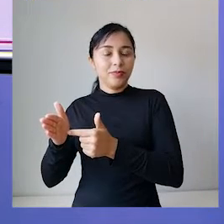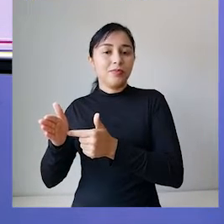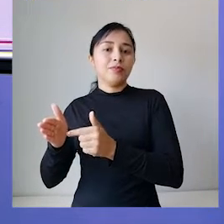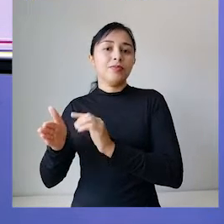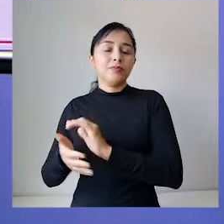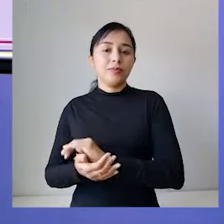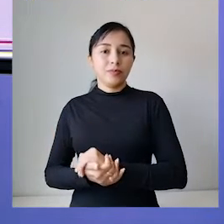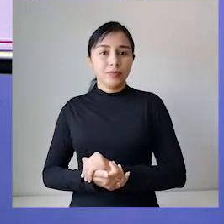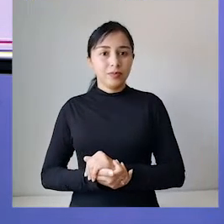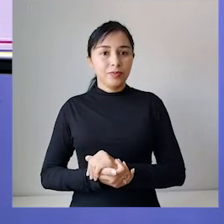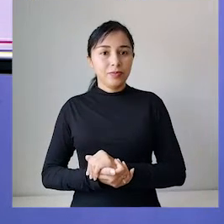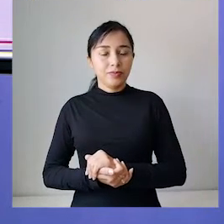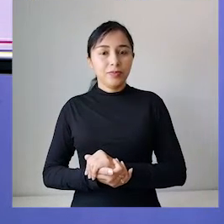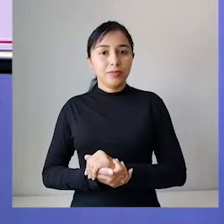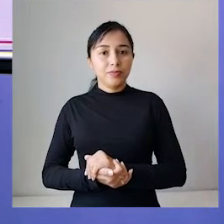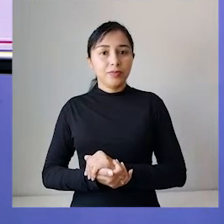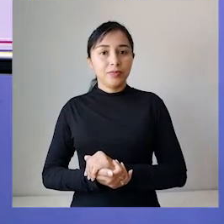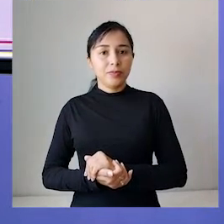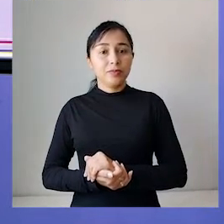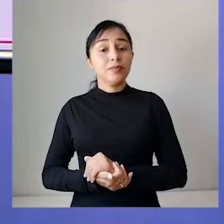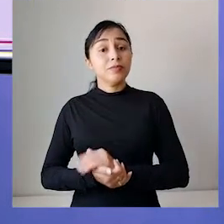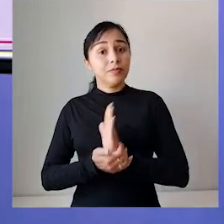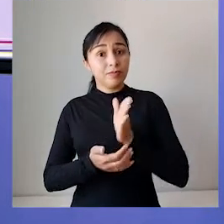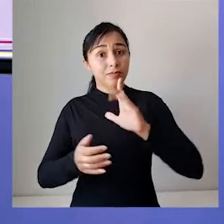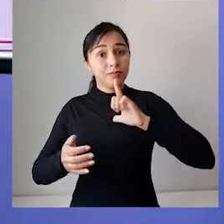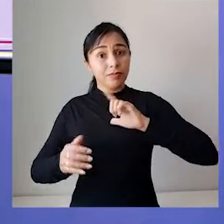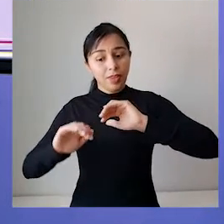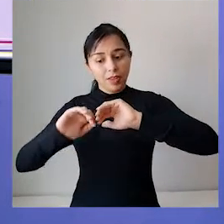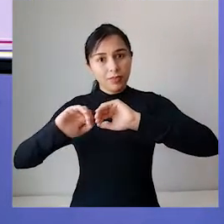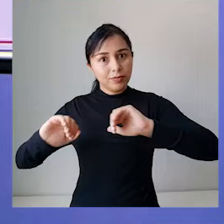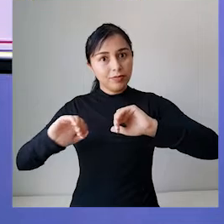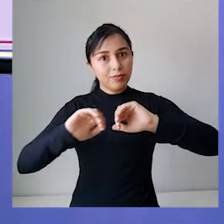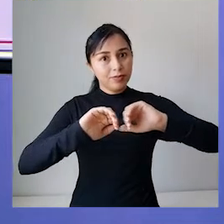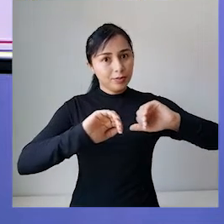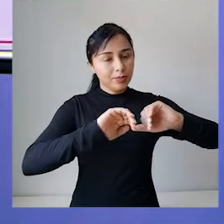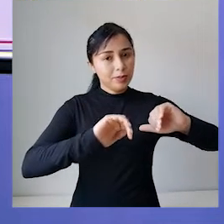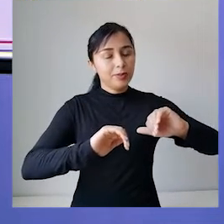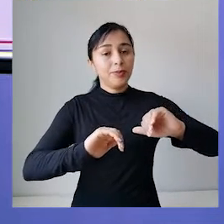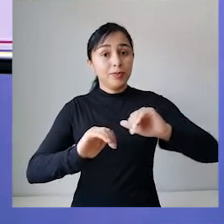das dezenas de milhar. Então, aqui nós temos a distribuição desse número,